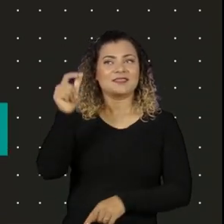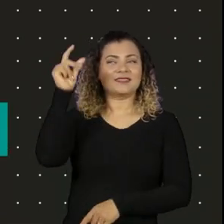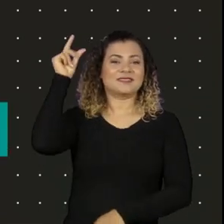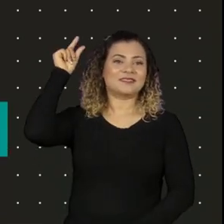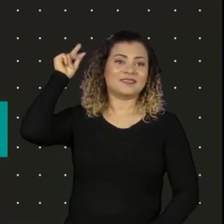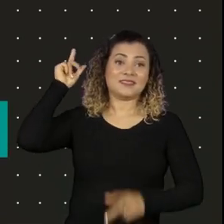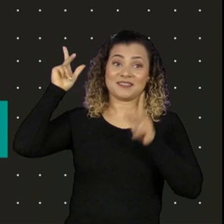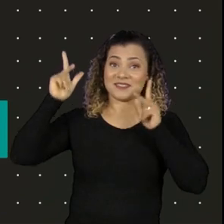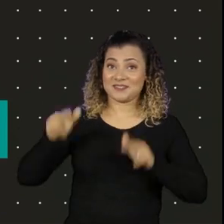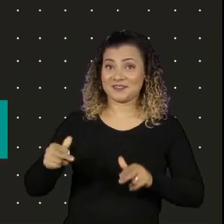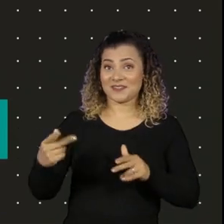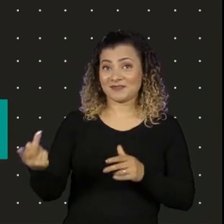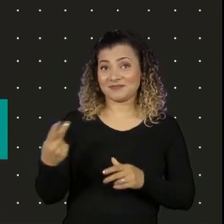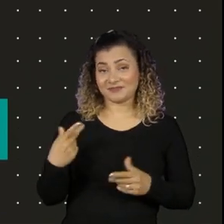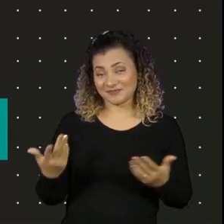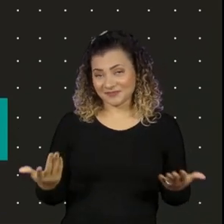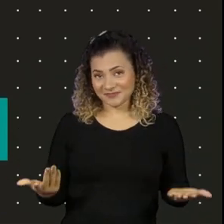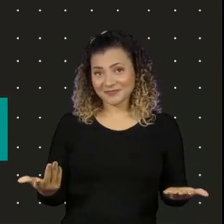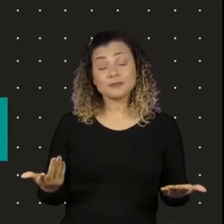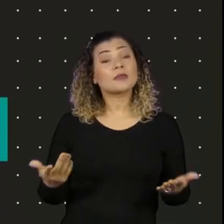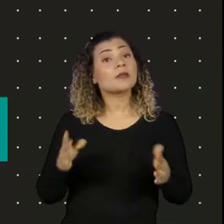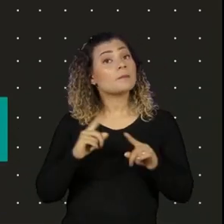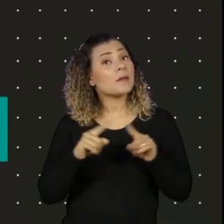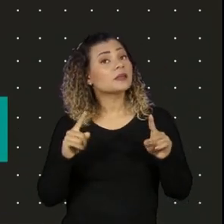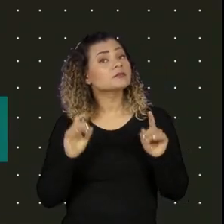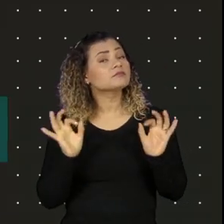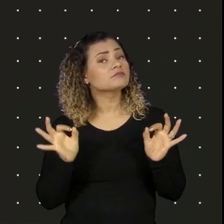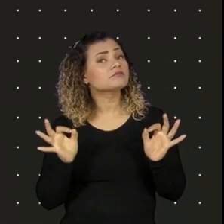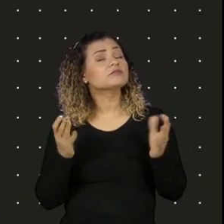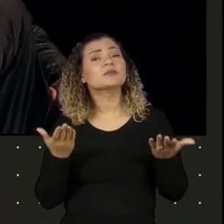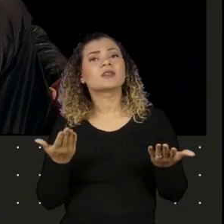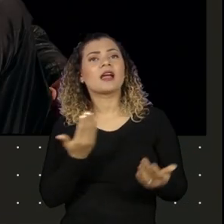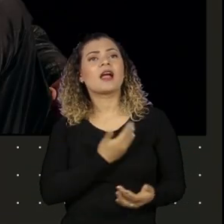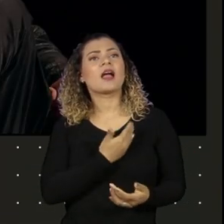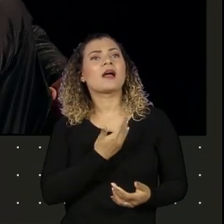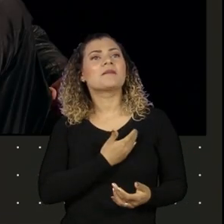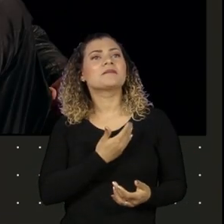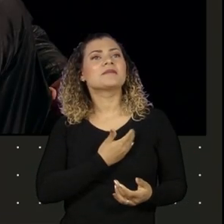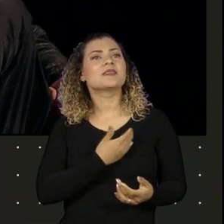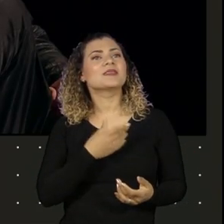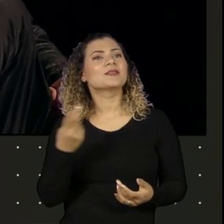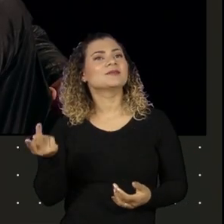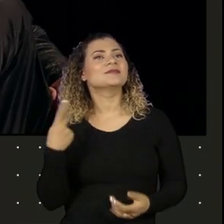que nem eu. Mas é, no Maranhão a gente é amigo de copo há